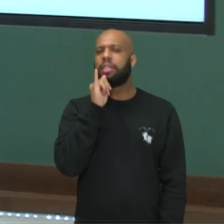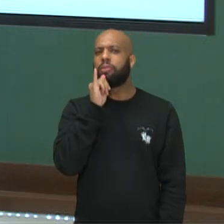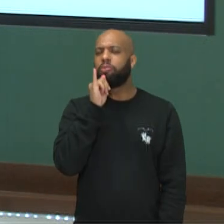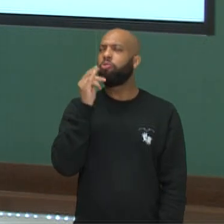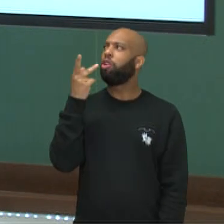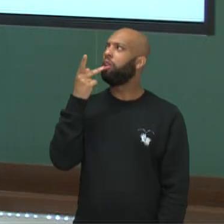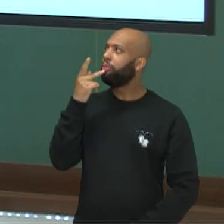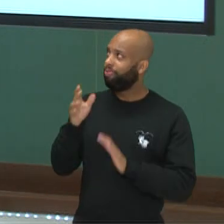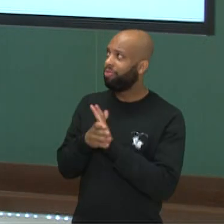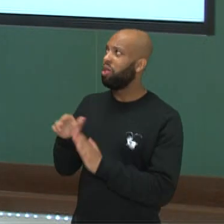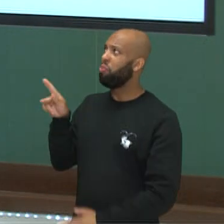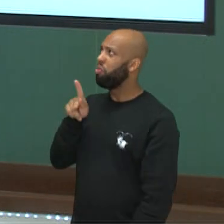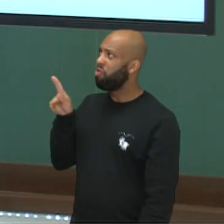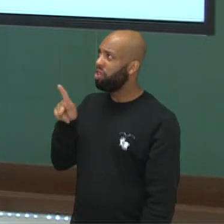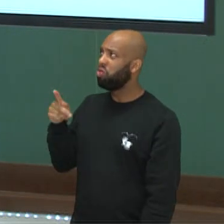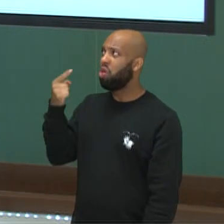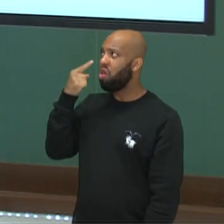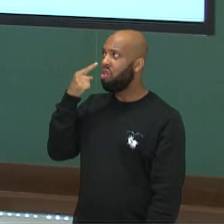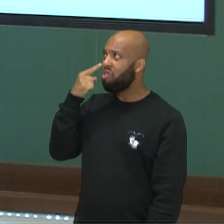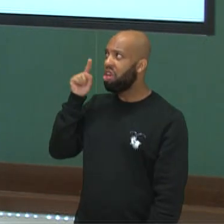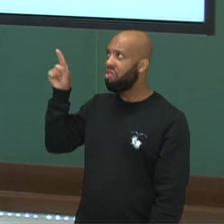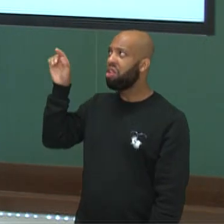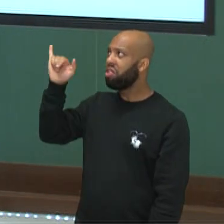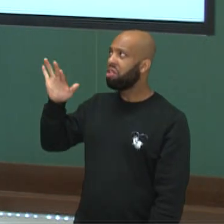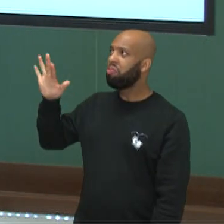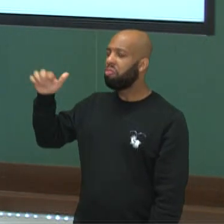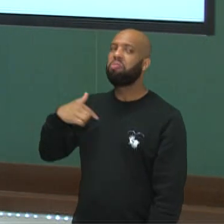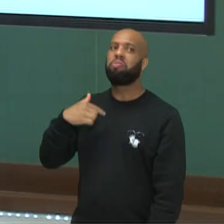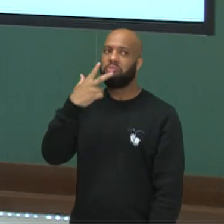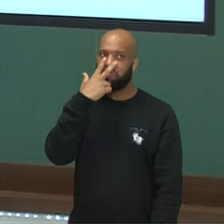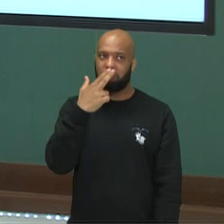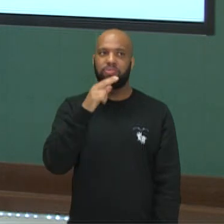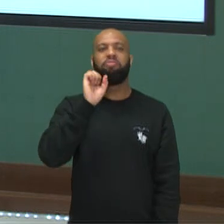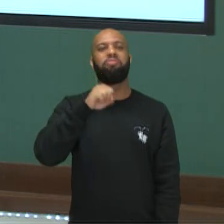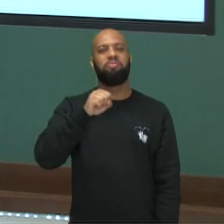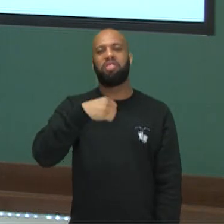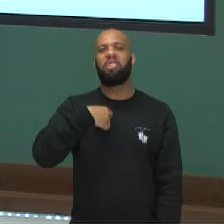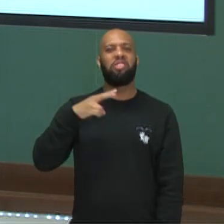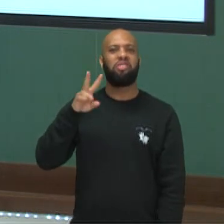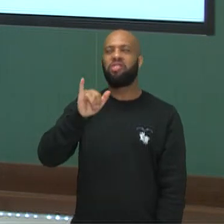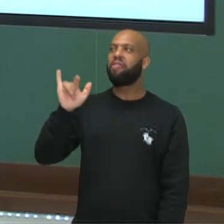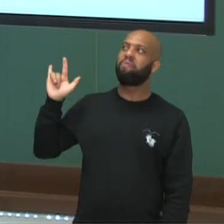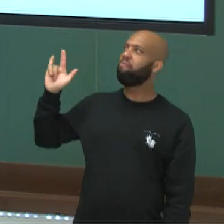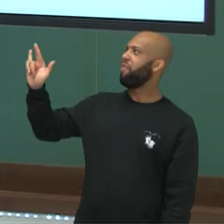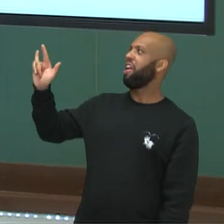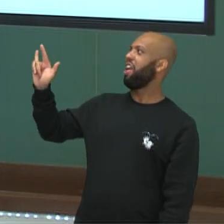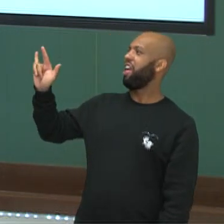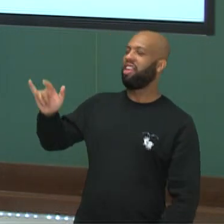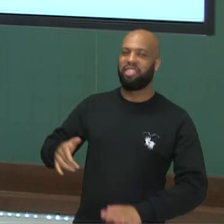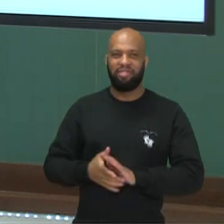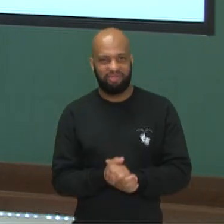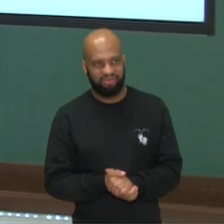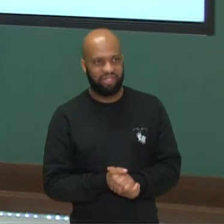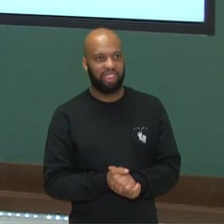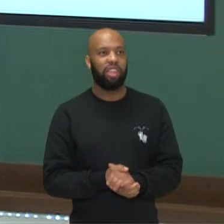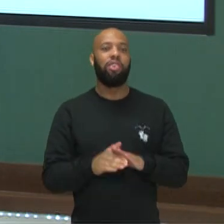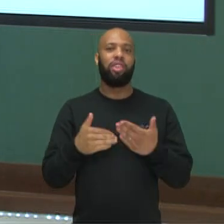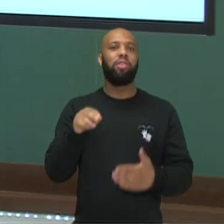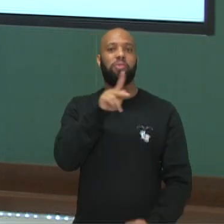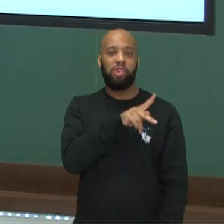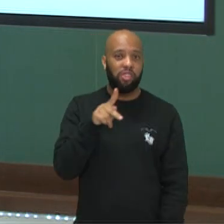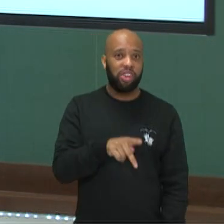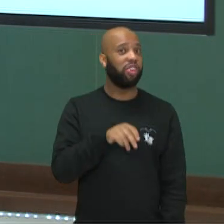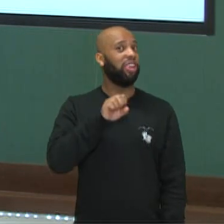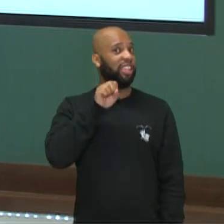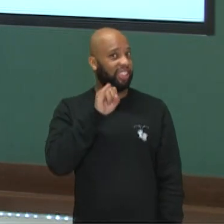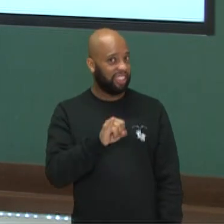olhe, por essas imagens aí, estou vendo que já vou amar esta aula. Professor, se